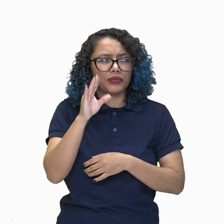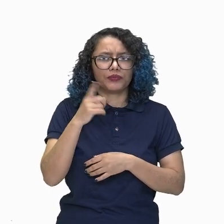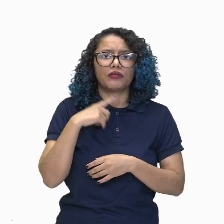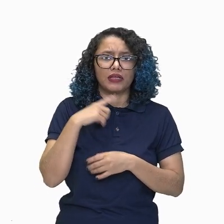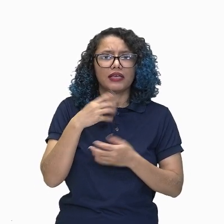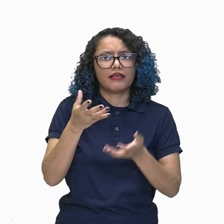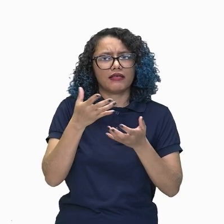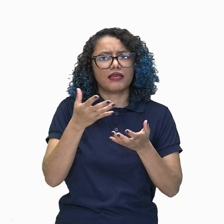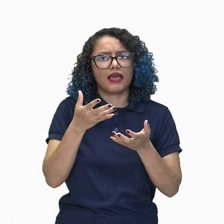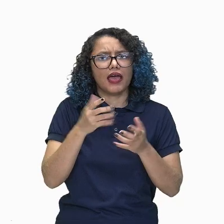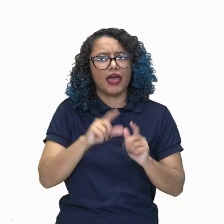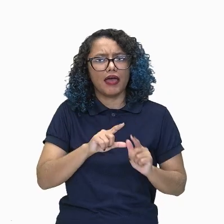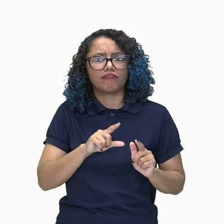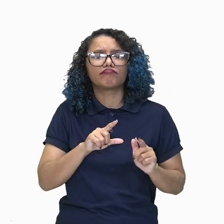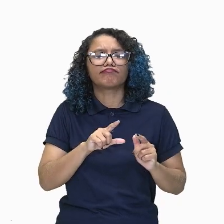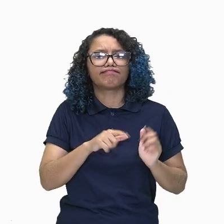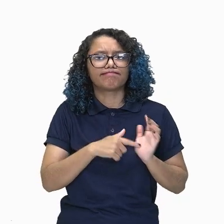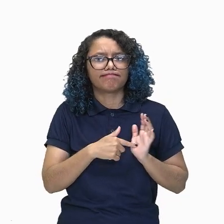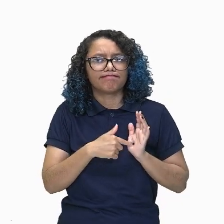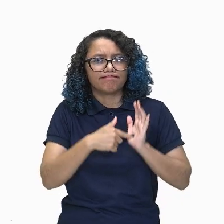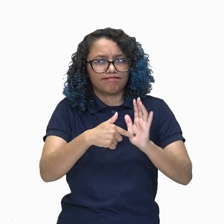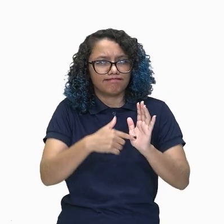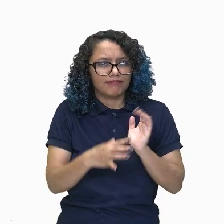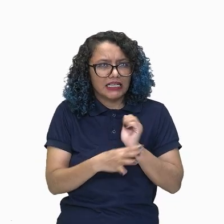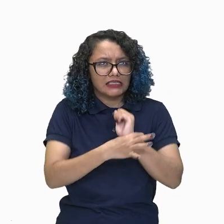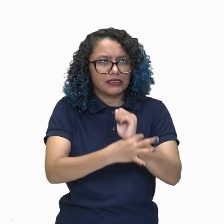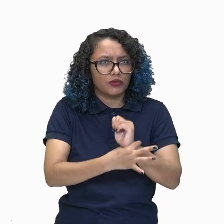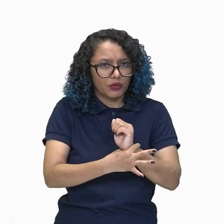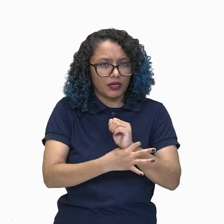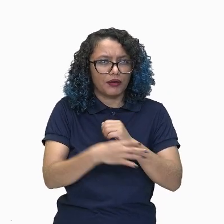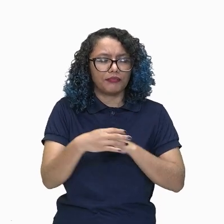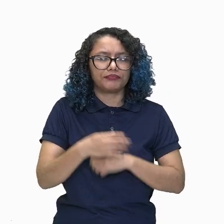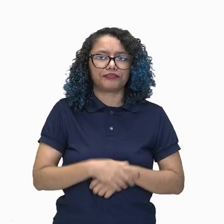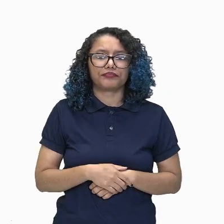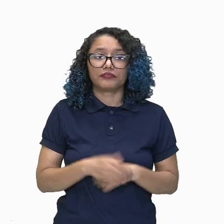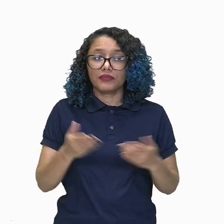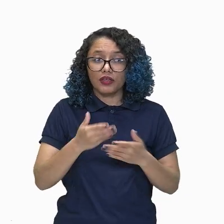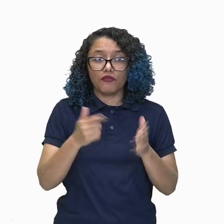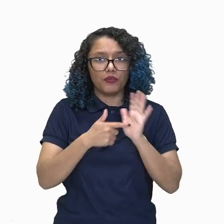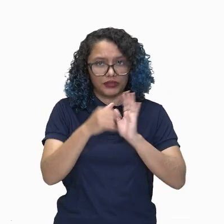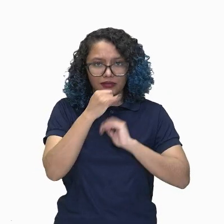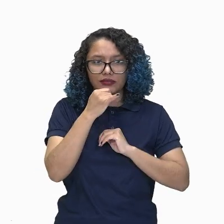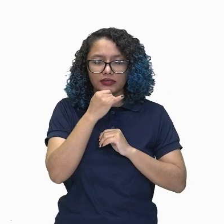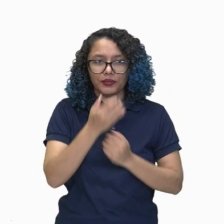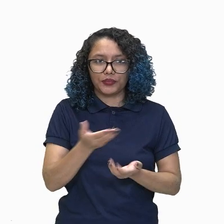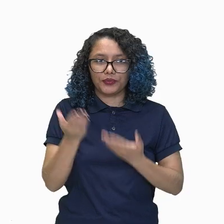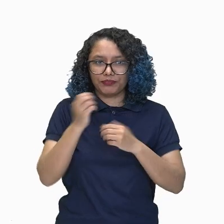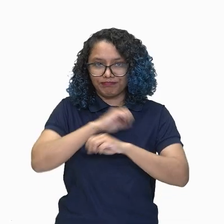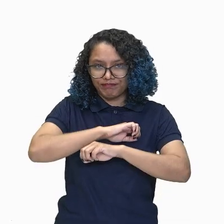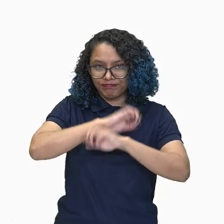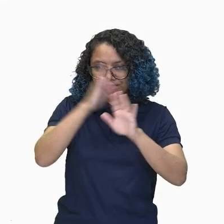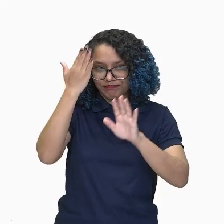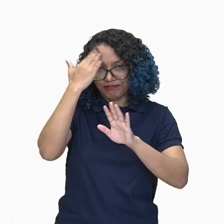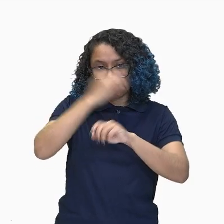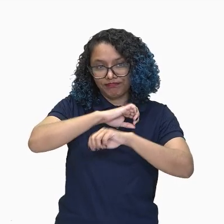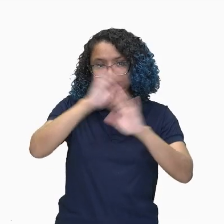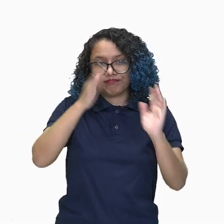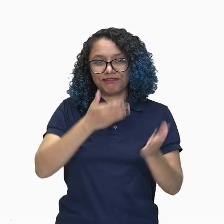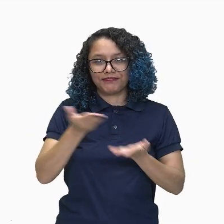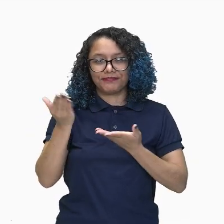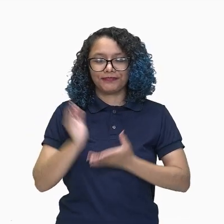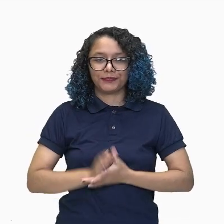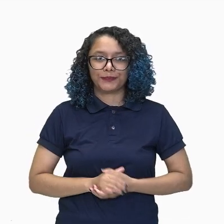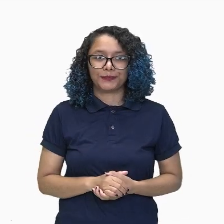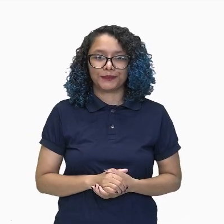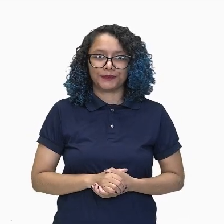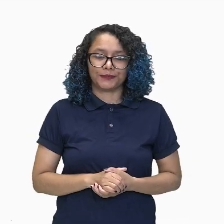quer defender, ok? Então, vamos pegar exemplos para que fique mais claro para a gente? Então, colocando aí para vocês,